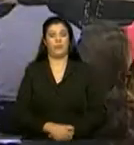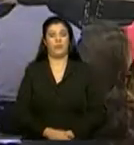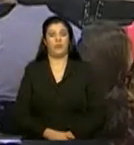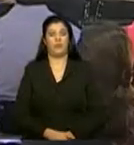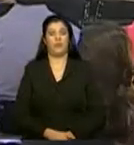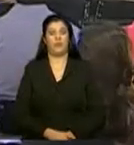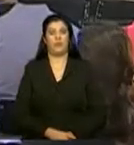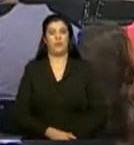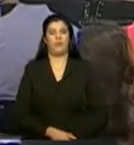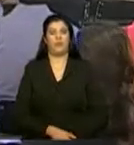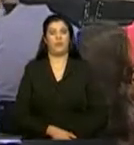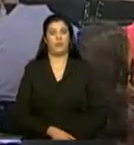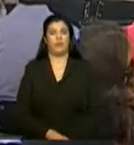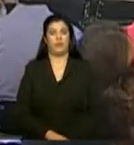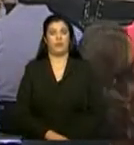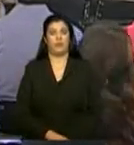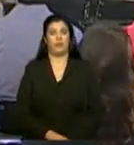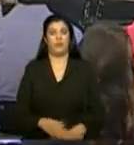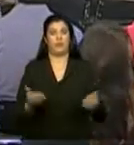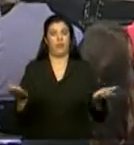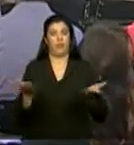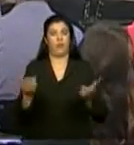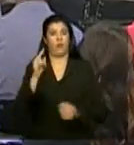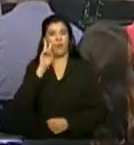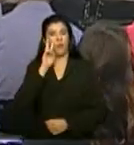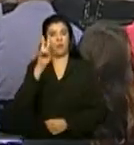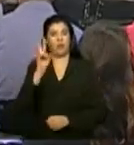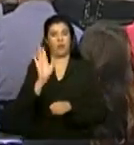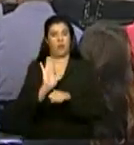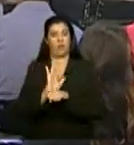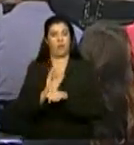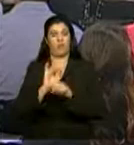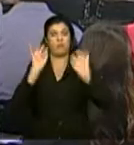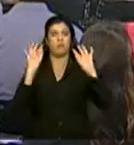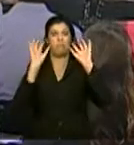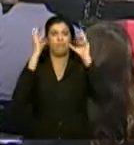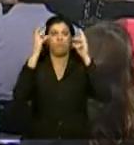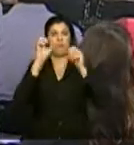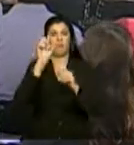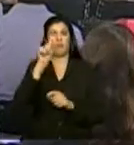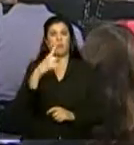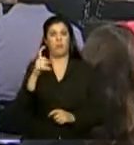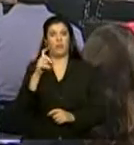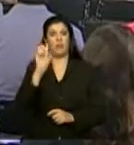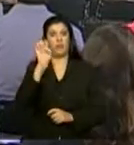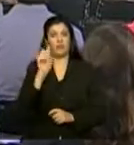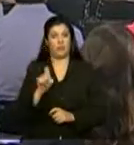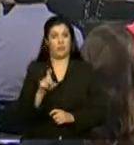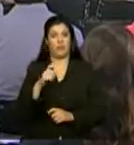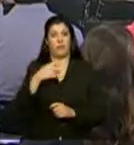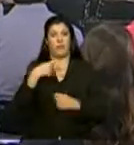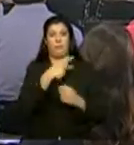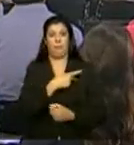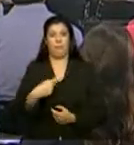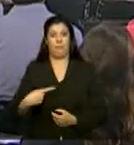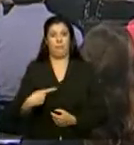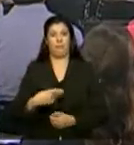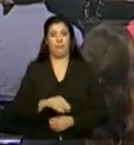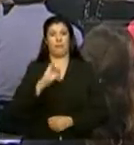assistiremos agora um vídeo em homenagem ao ex-presidente da república federativa do brasil joão goulart